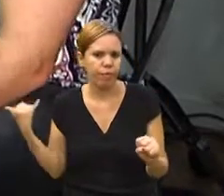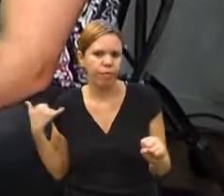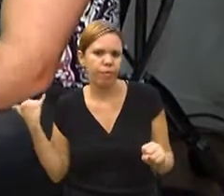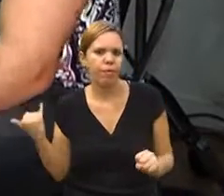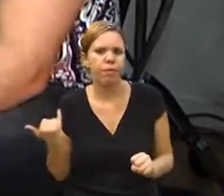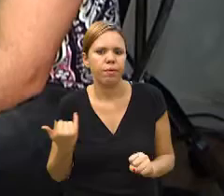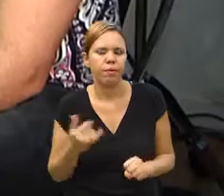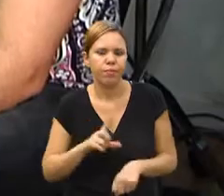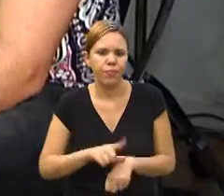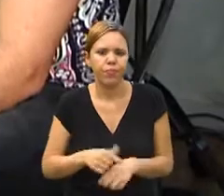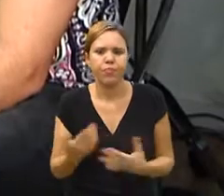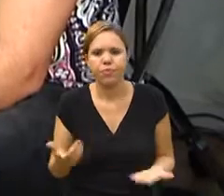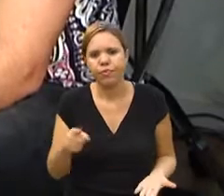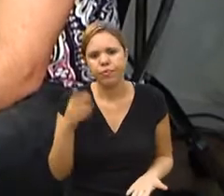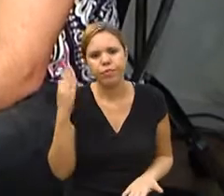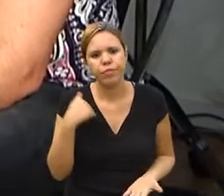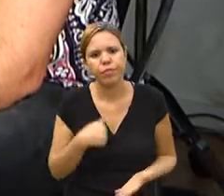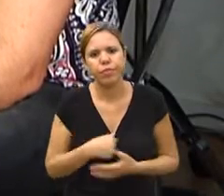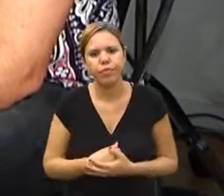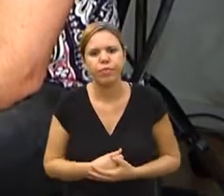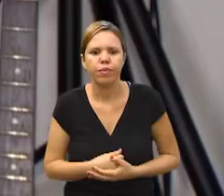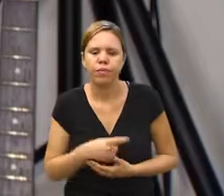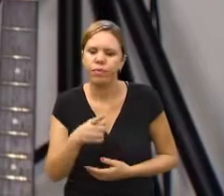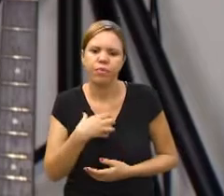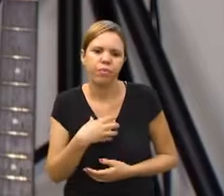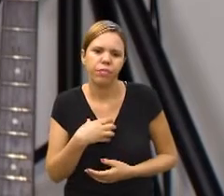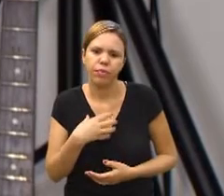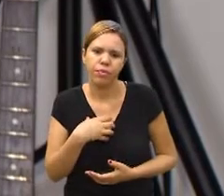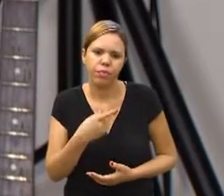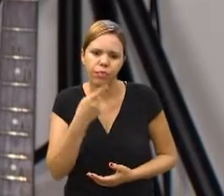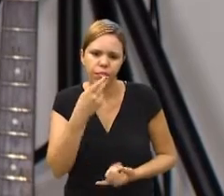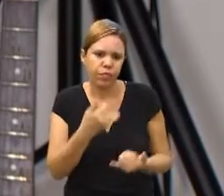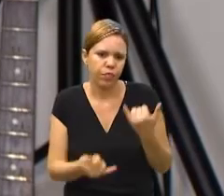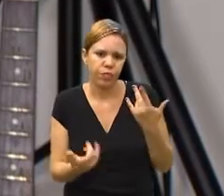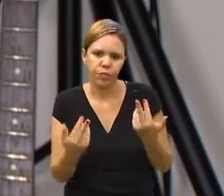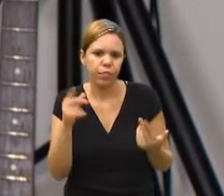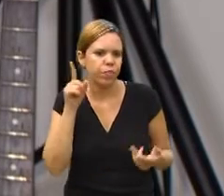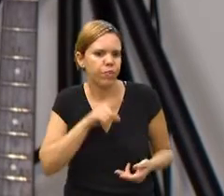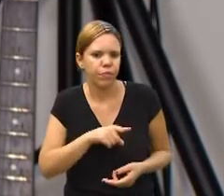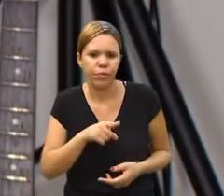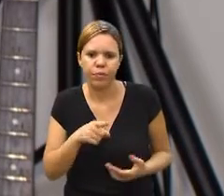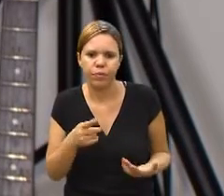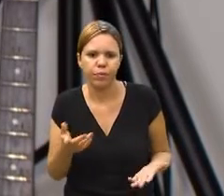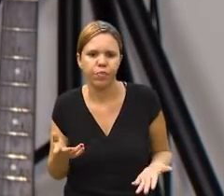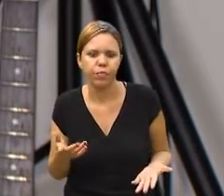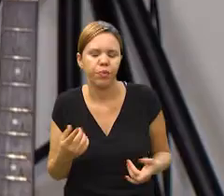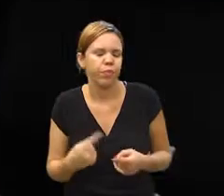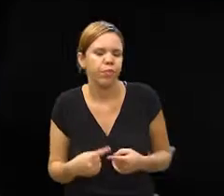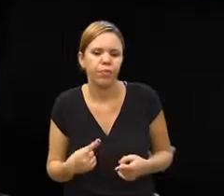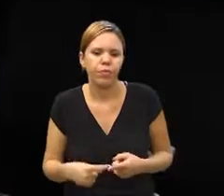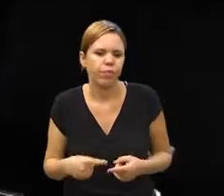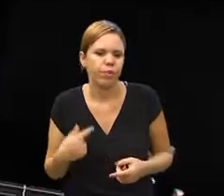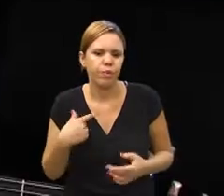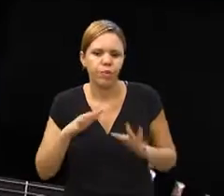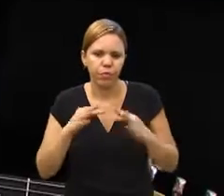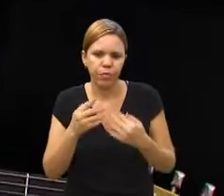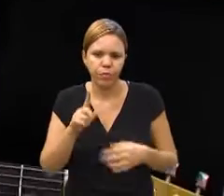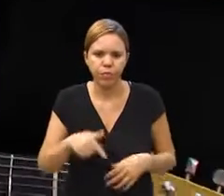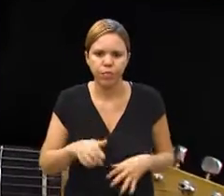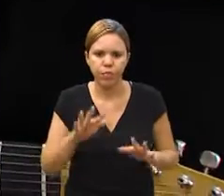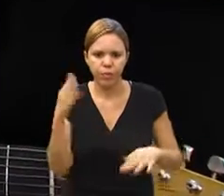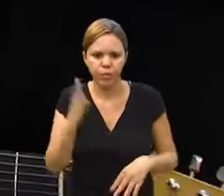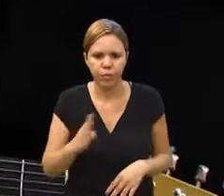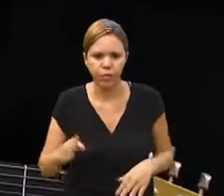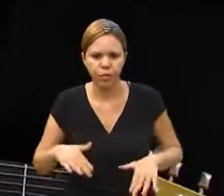pouco tarde. Mas você sabe de uma coisa, Marcel? Você não tem sotaque de mexicano, cara. Não tenho porque meus pais são brasileiros,